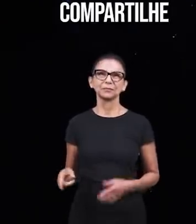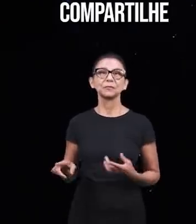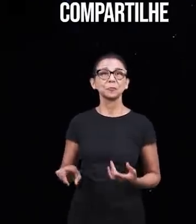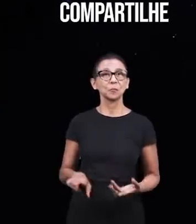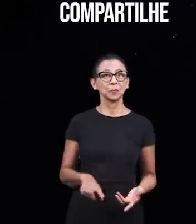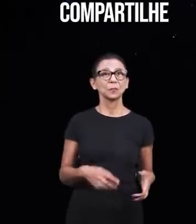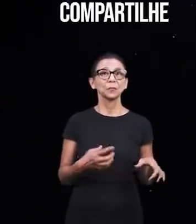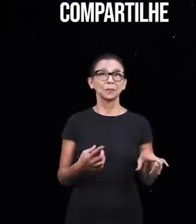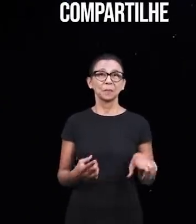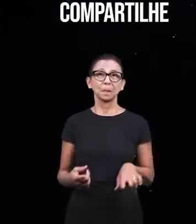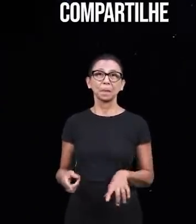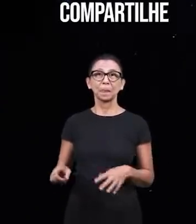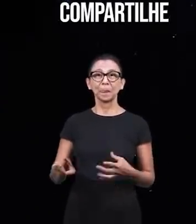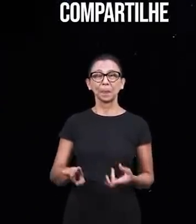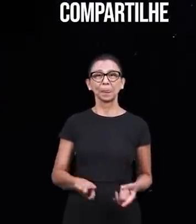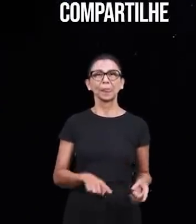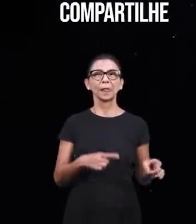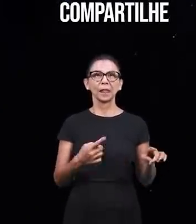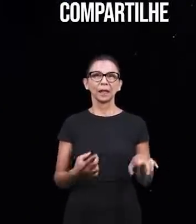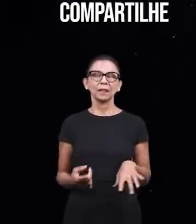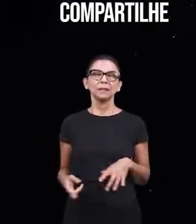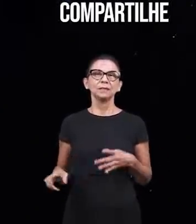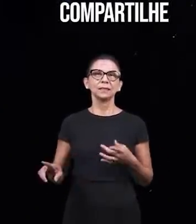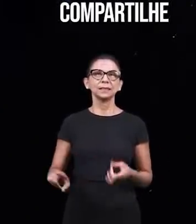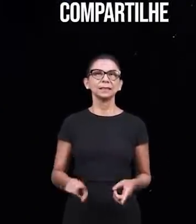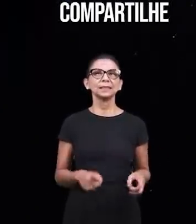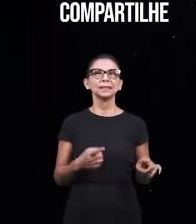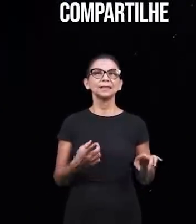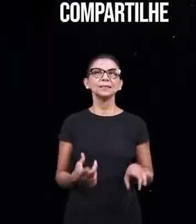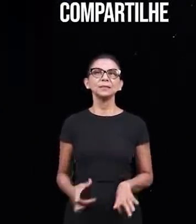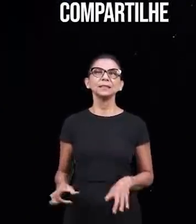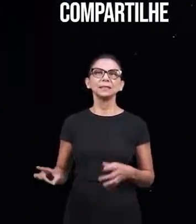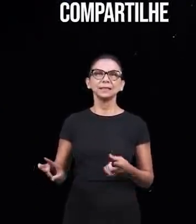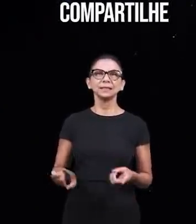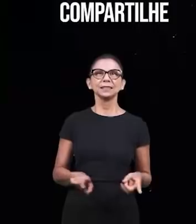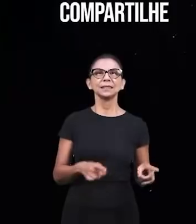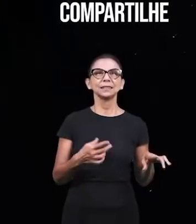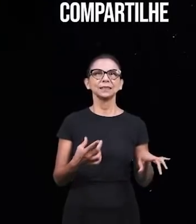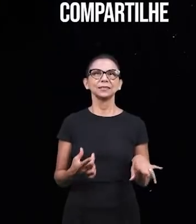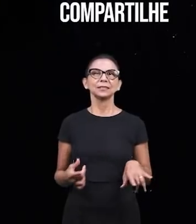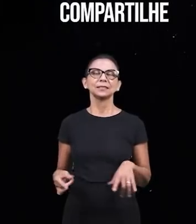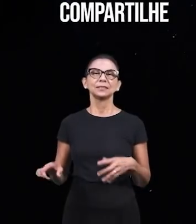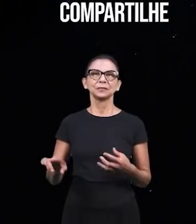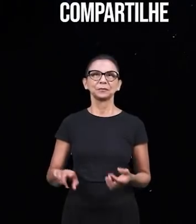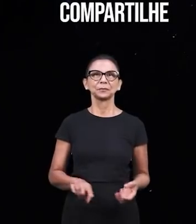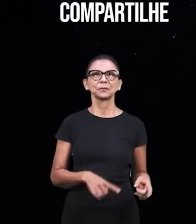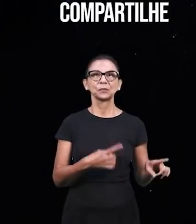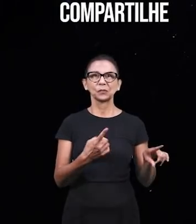Meu amado desceu ao seu jardim, aos